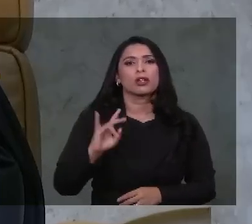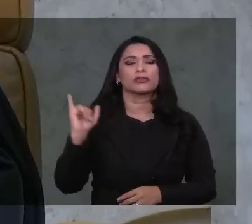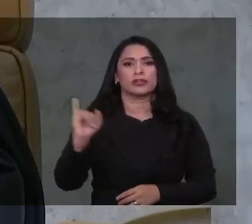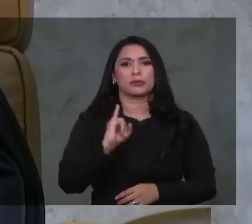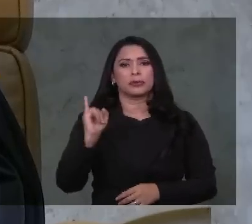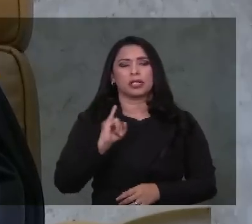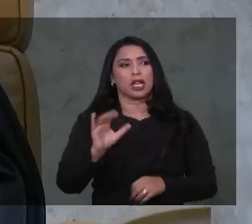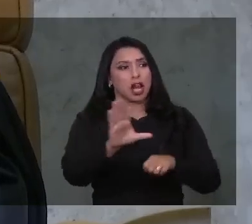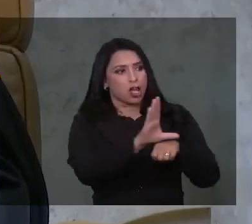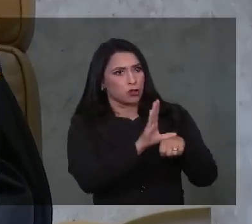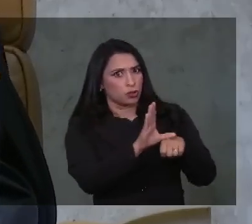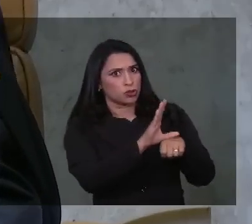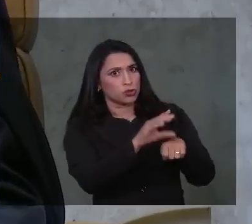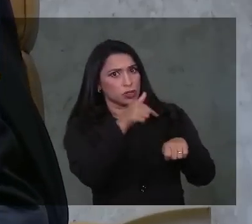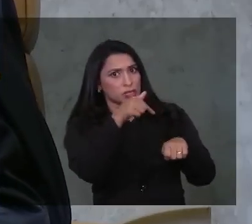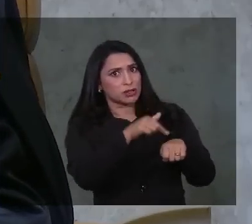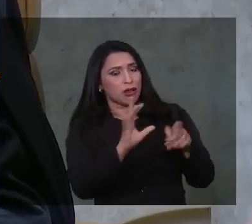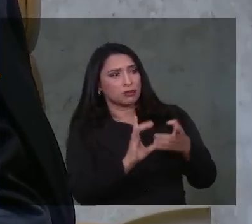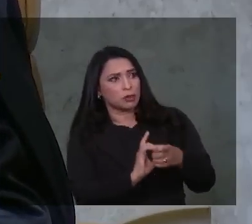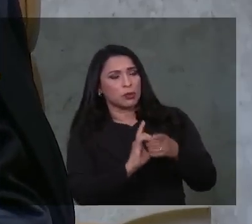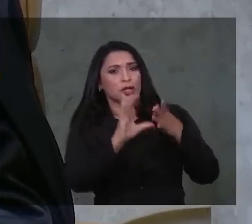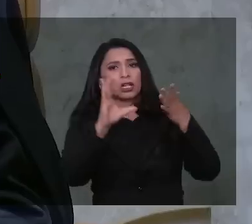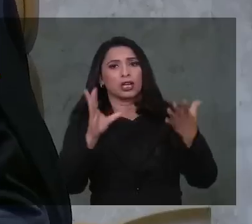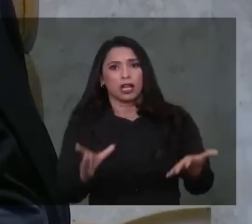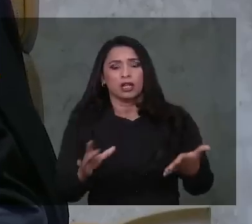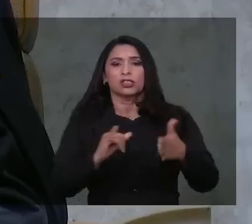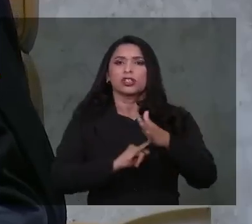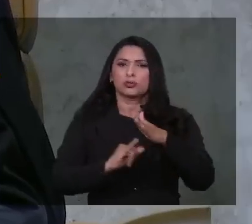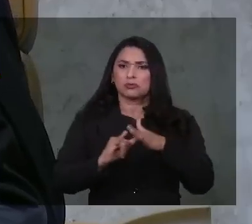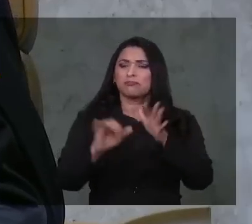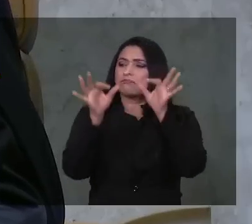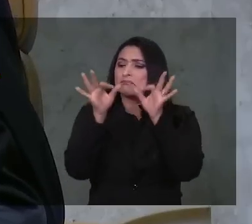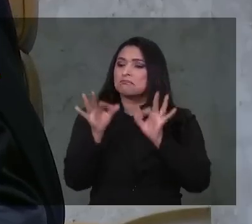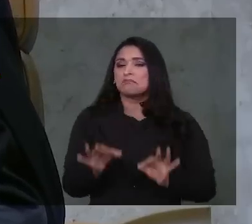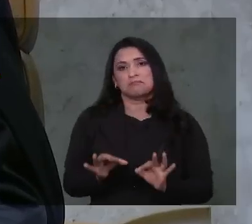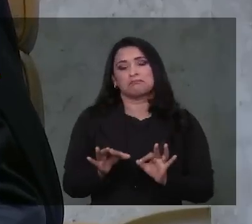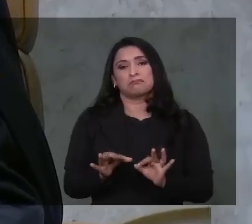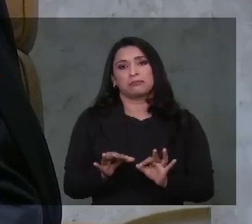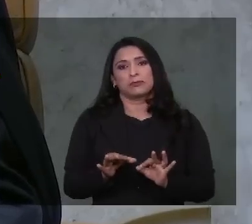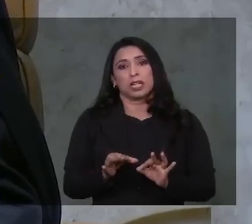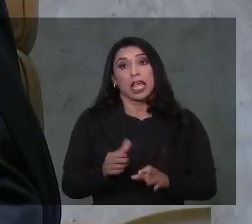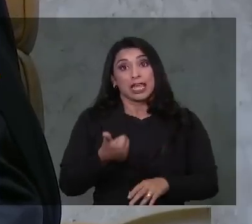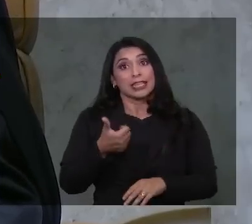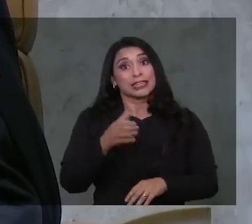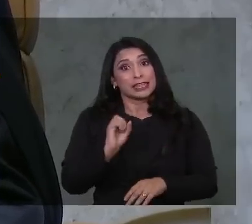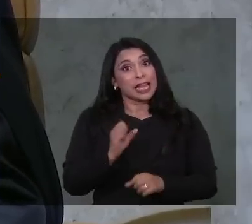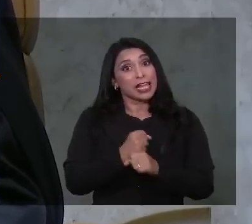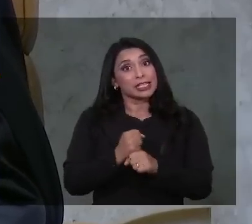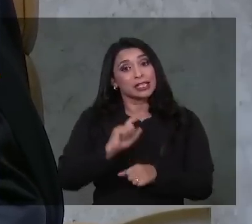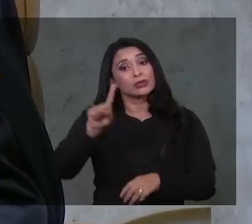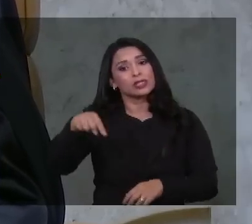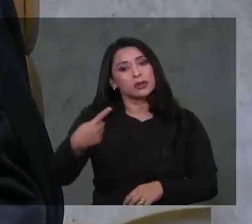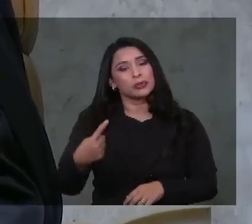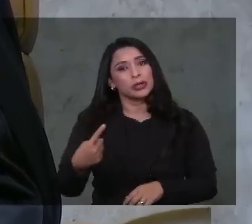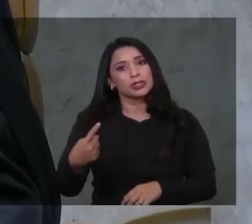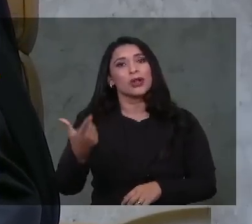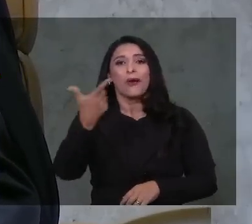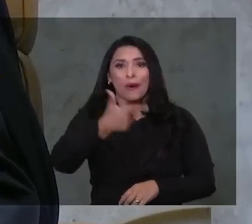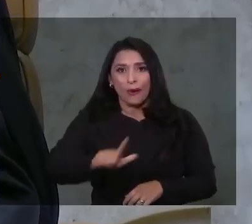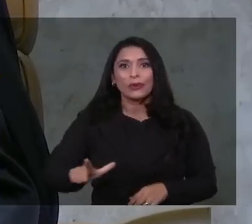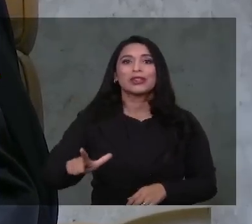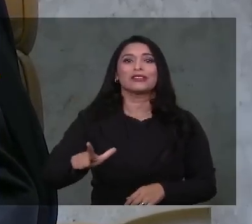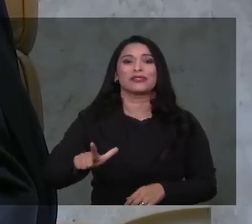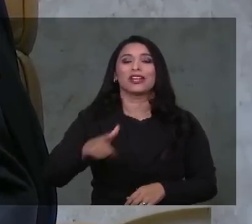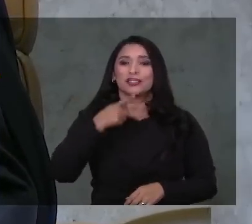constitucionalismo democrático como forma institucional ideal. Passados 10 anos, venho aqui renovar os mesmos